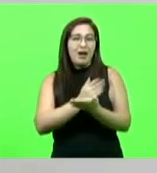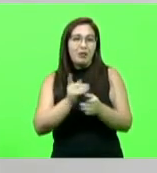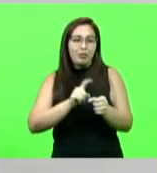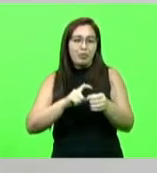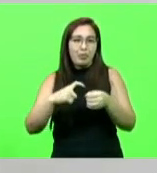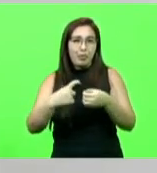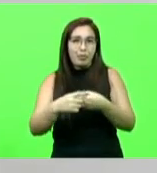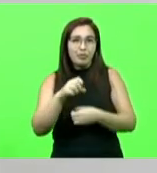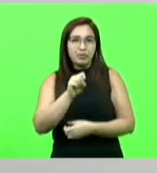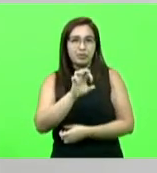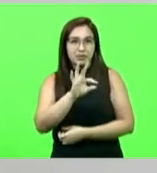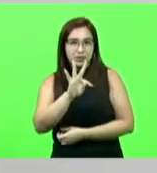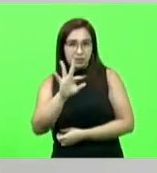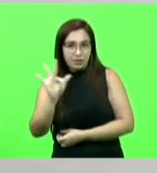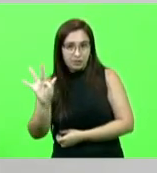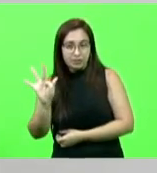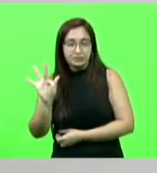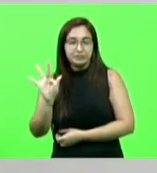Tribunal Federal,